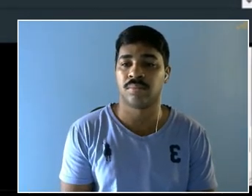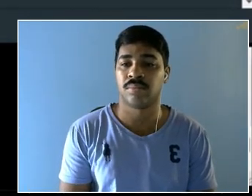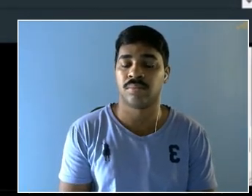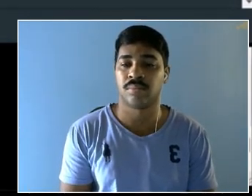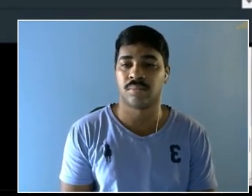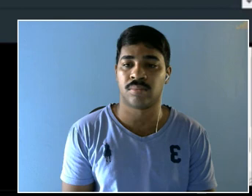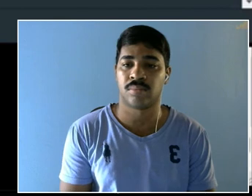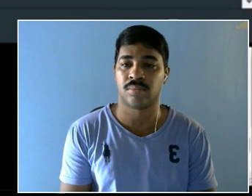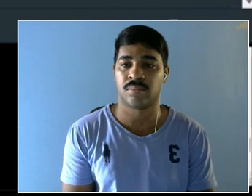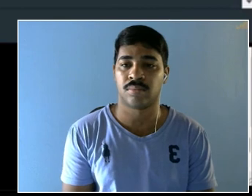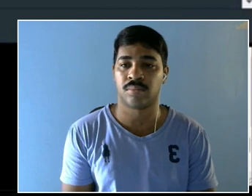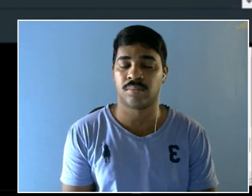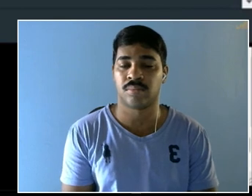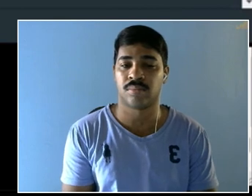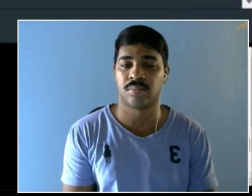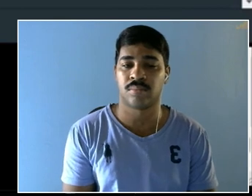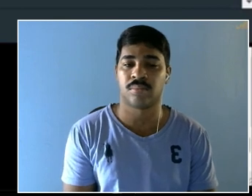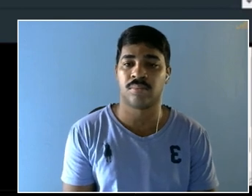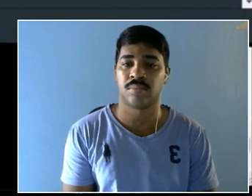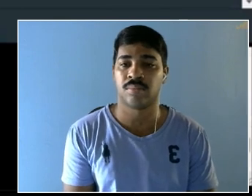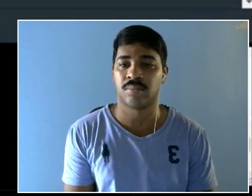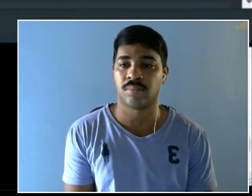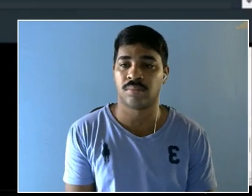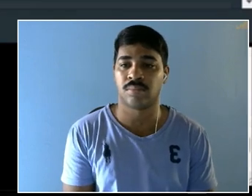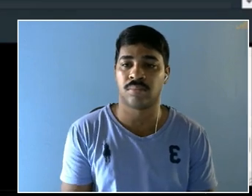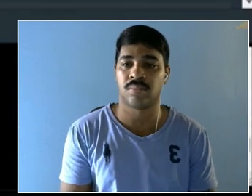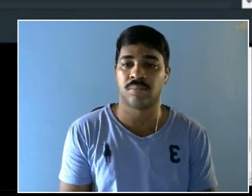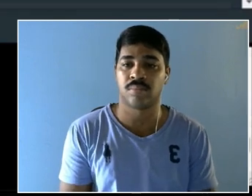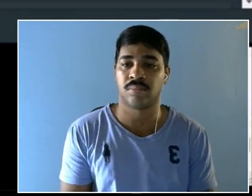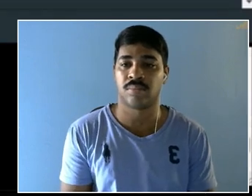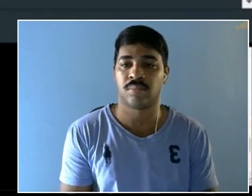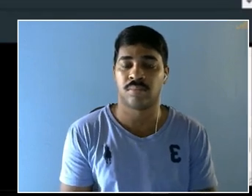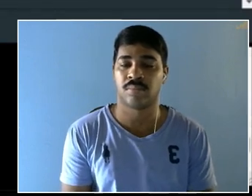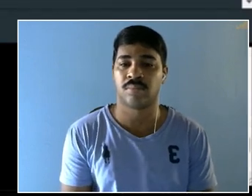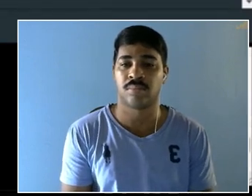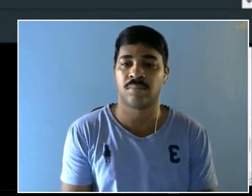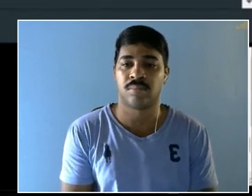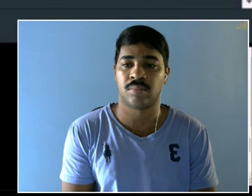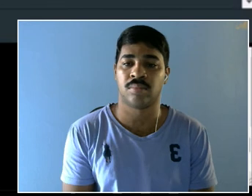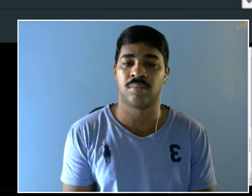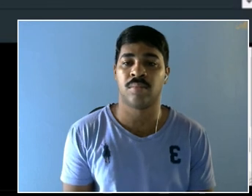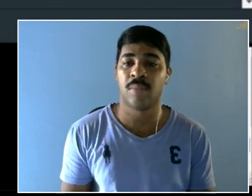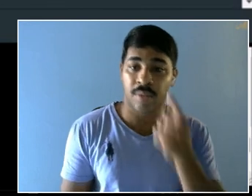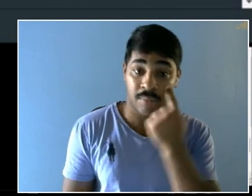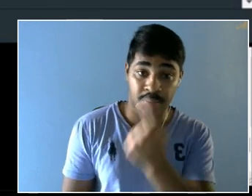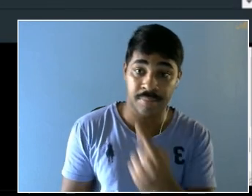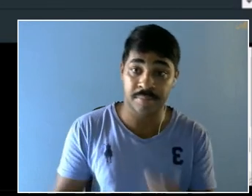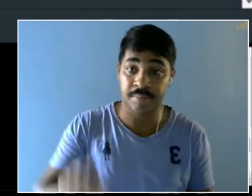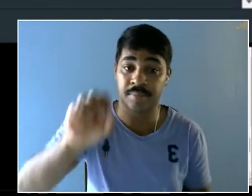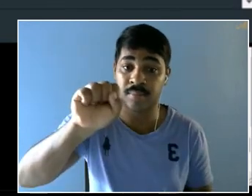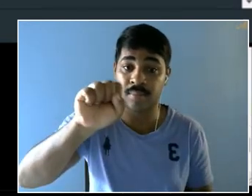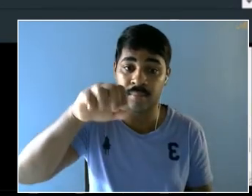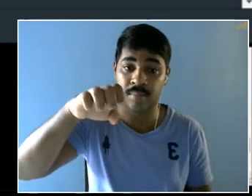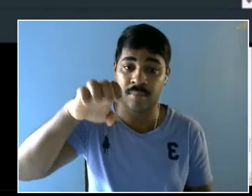Esse programa parece ser um pouco mais difícil, né? Mas vamos com calma. Eu coloquei um valor aqui para a senha para que a gente pudesse usar ela